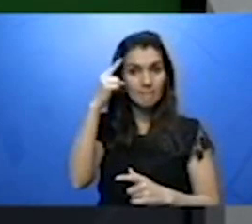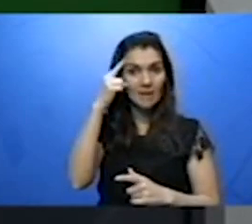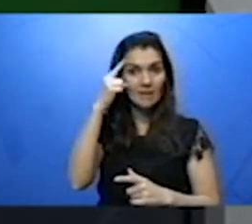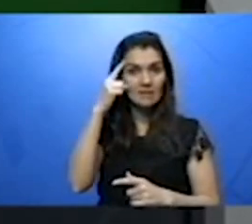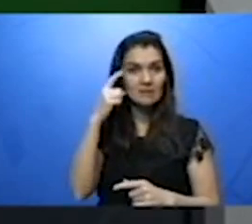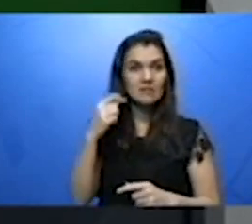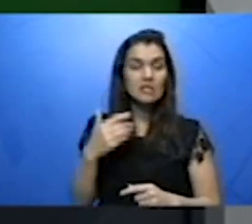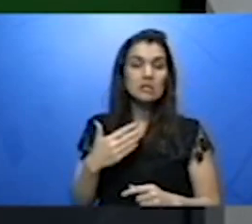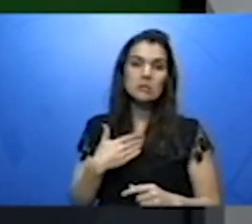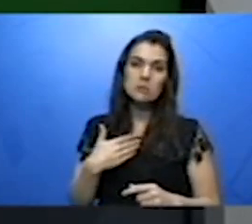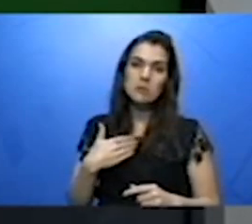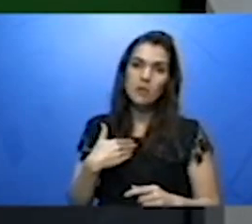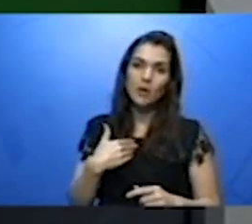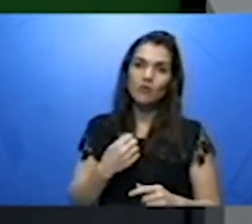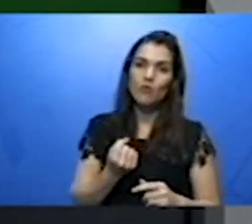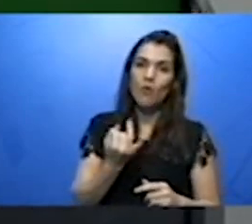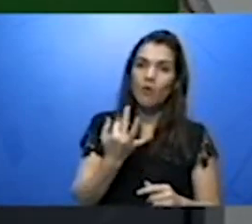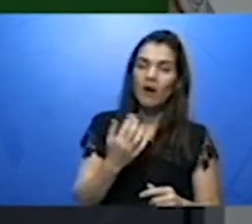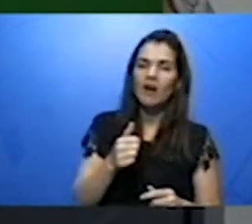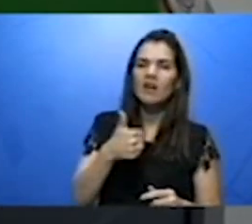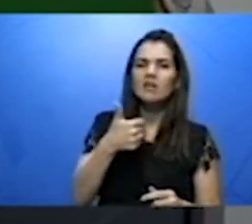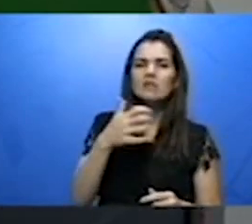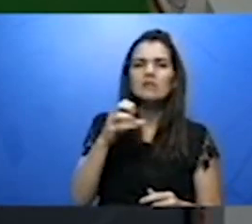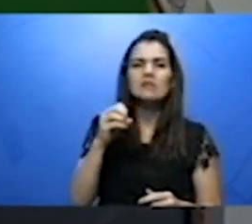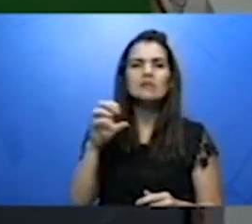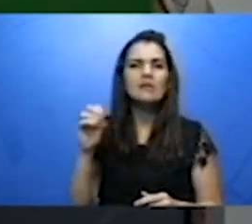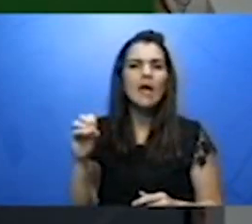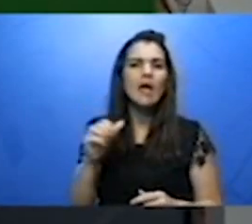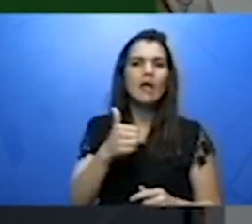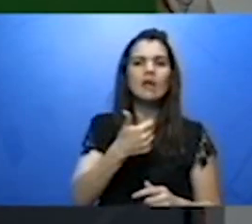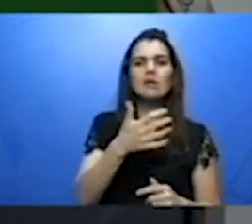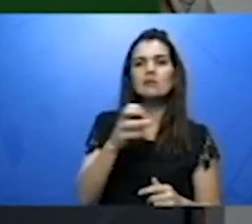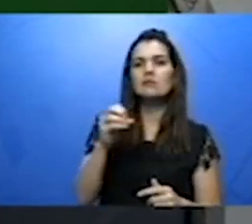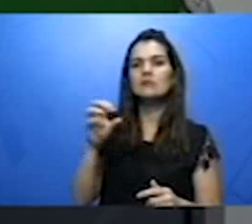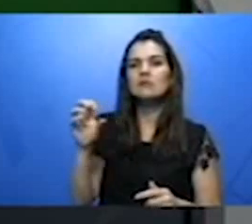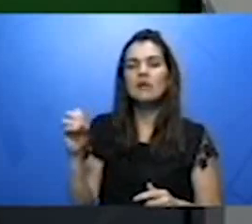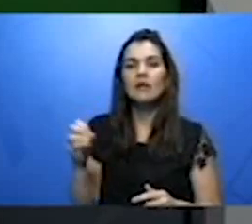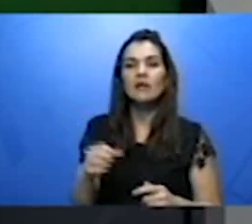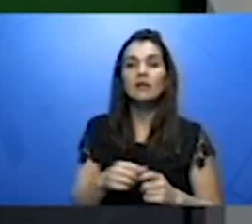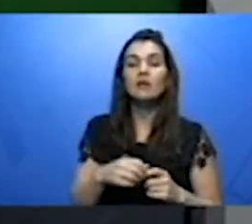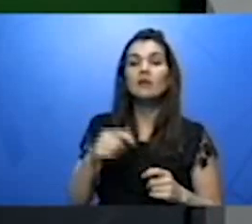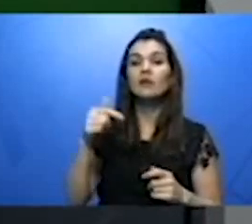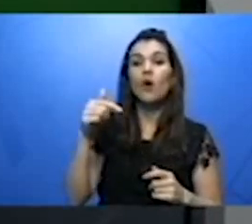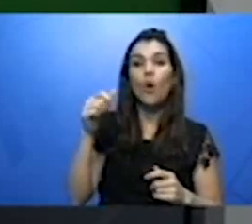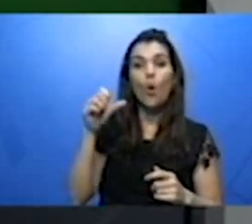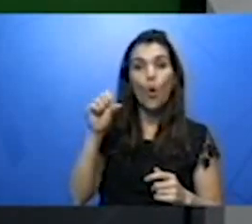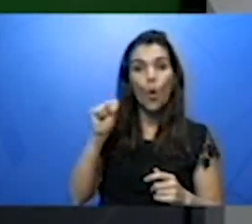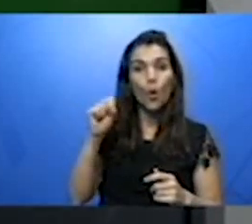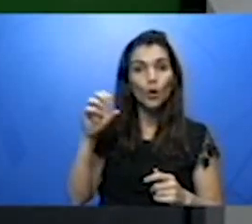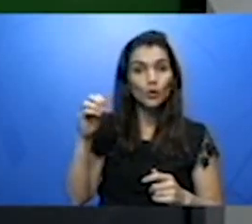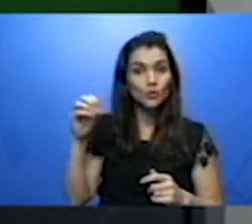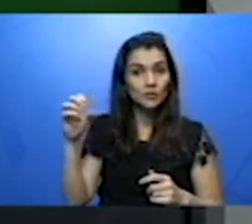contando de sentem olha aqui 700 depois teria